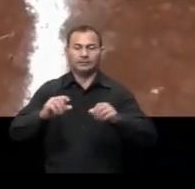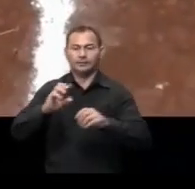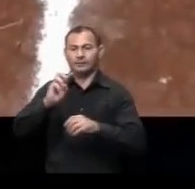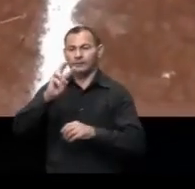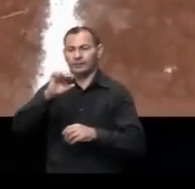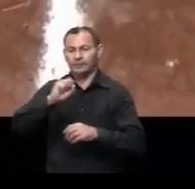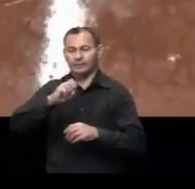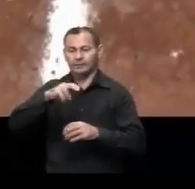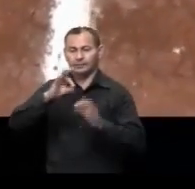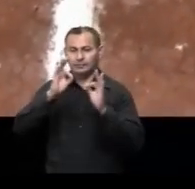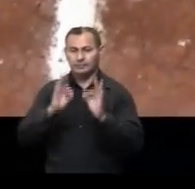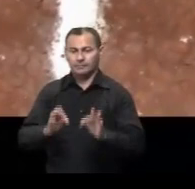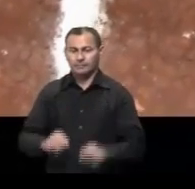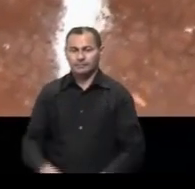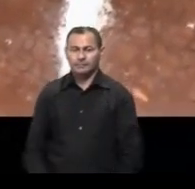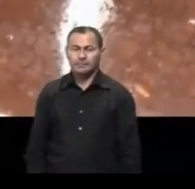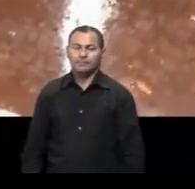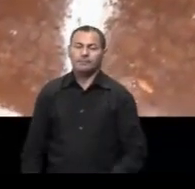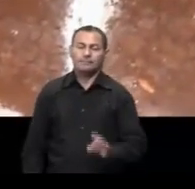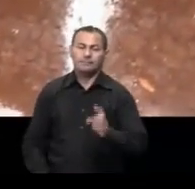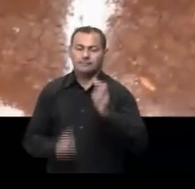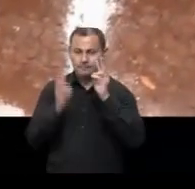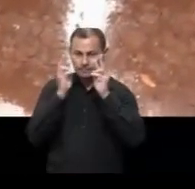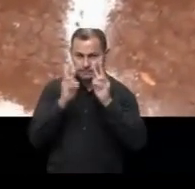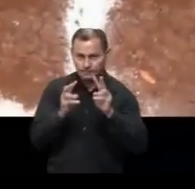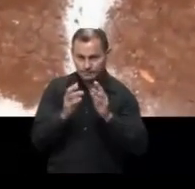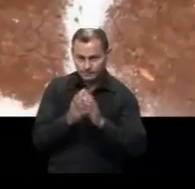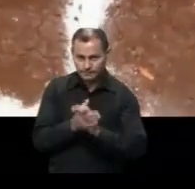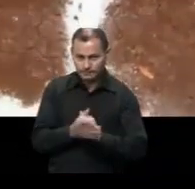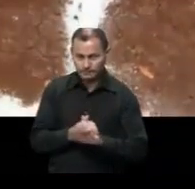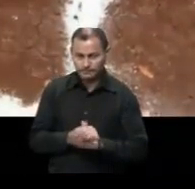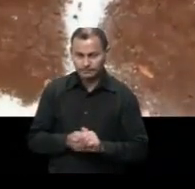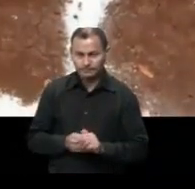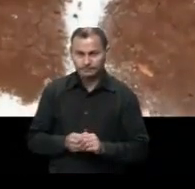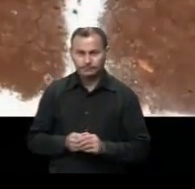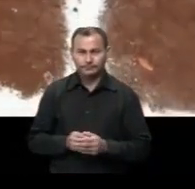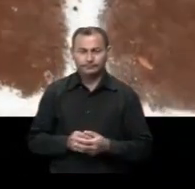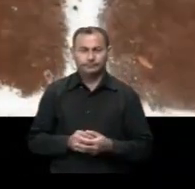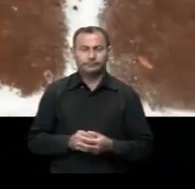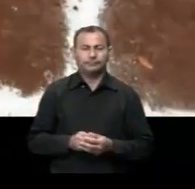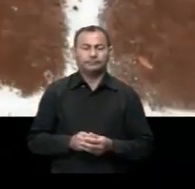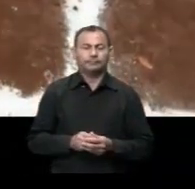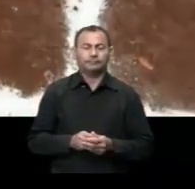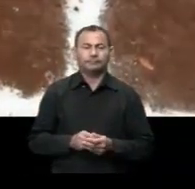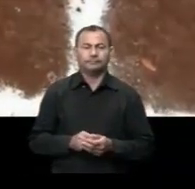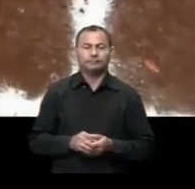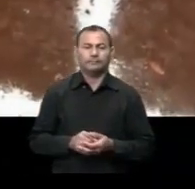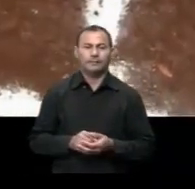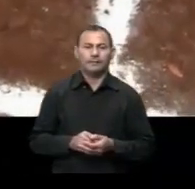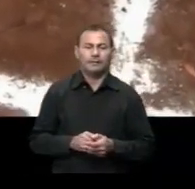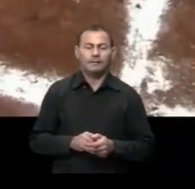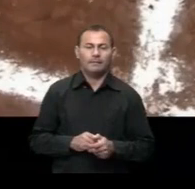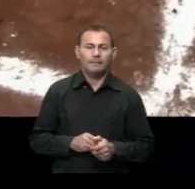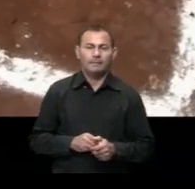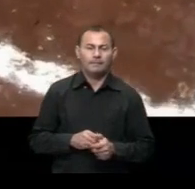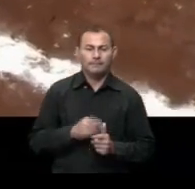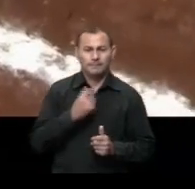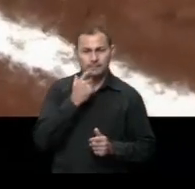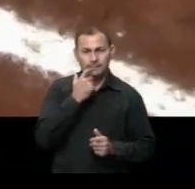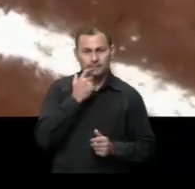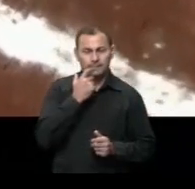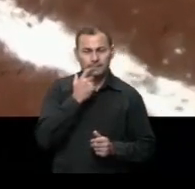vizinho. Ali só mais uma visãozinha, né, do gabarito para a gente finalizar.